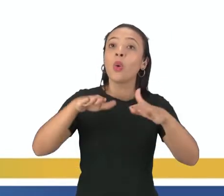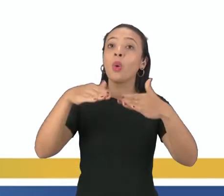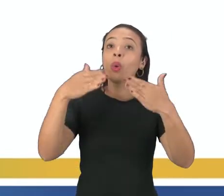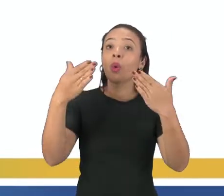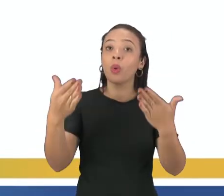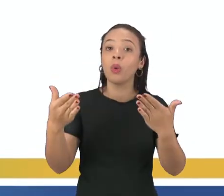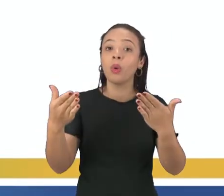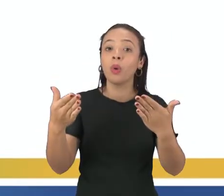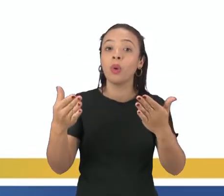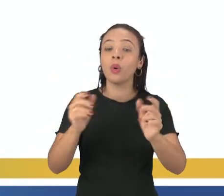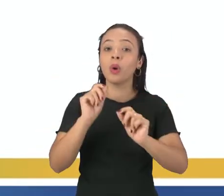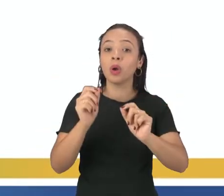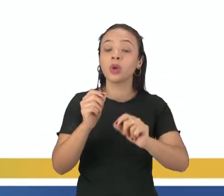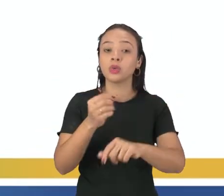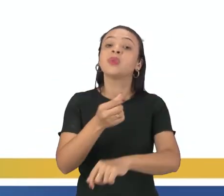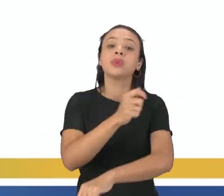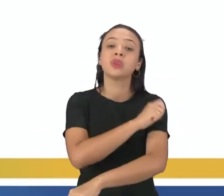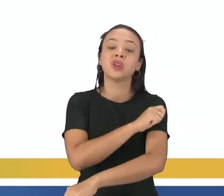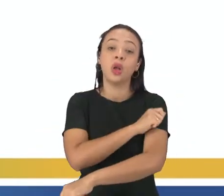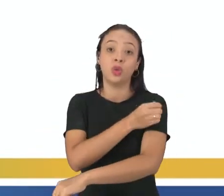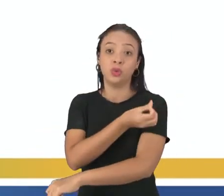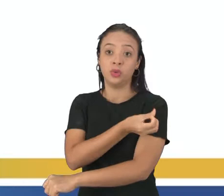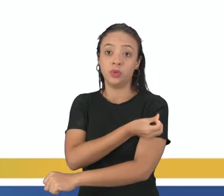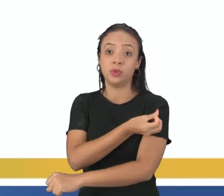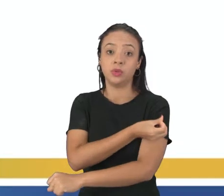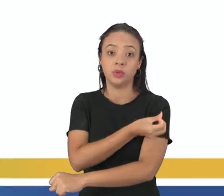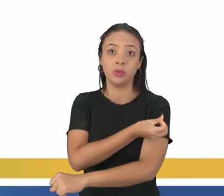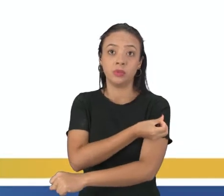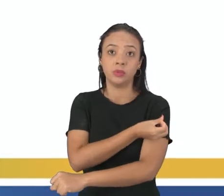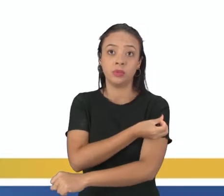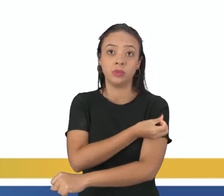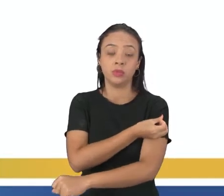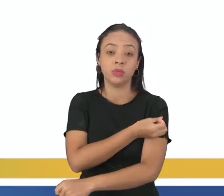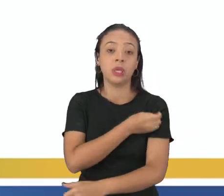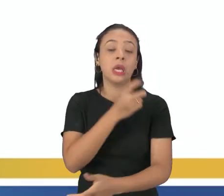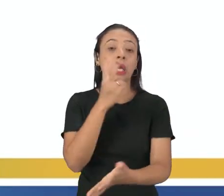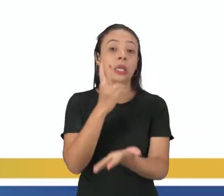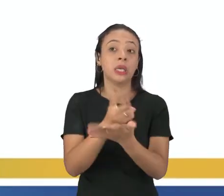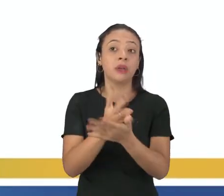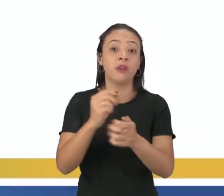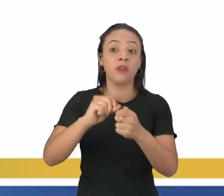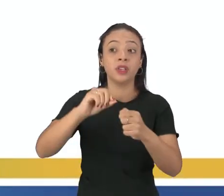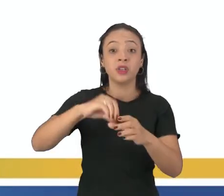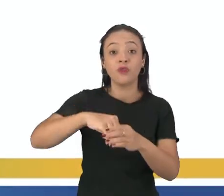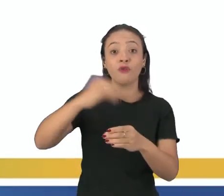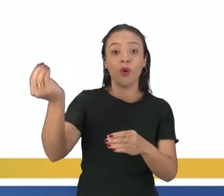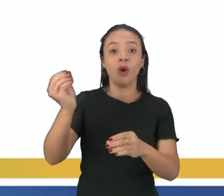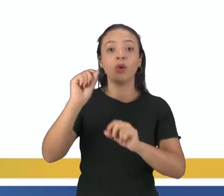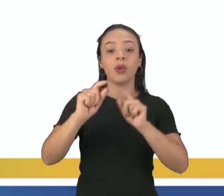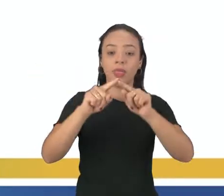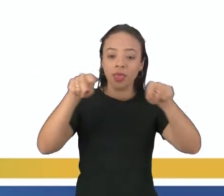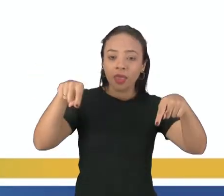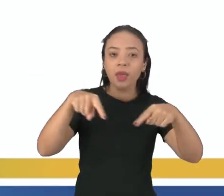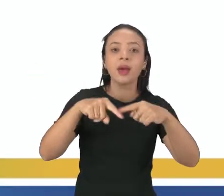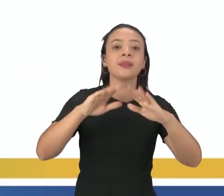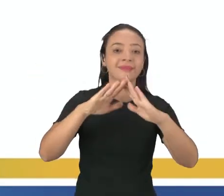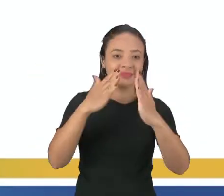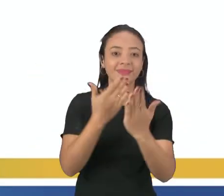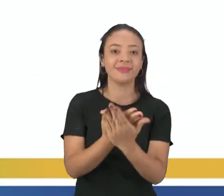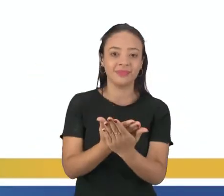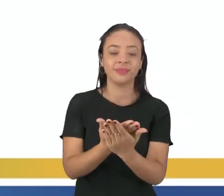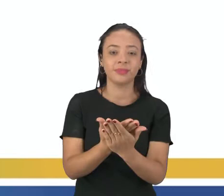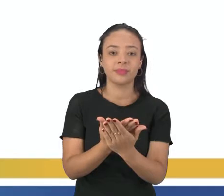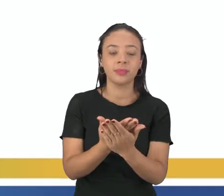atividades os alunos do sexto ano A de determinada escola praticam fora do período de aula. Depois, precisamos